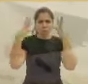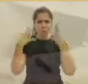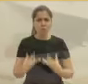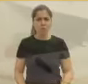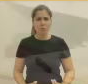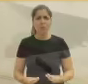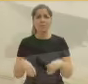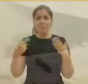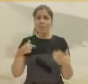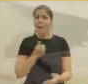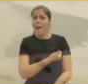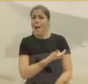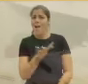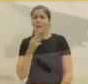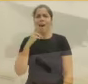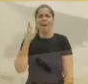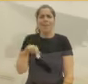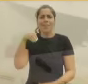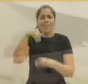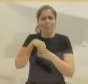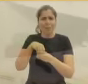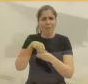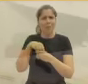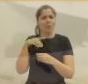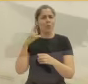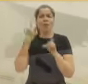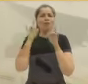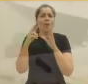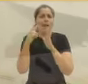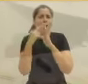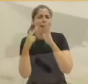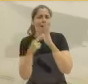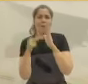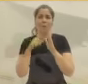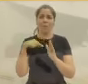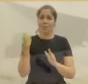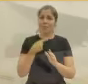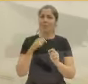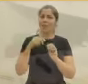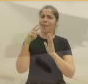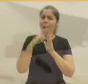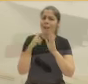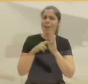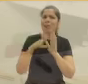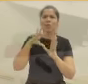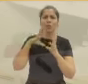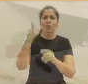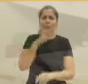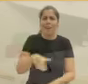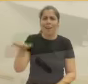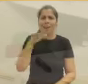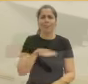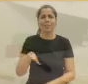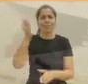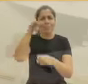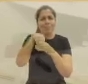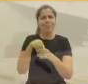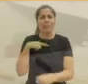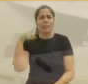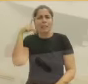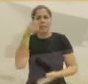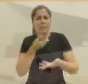razão, uma grande parte, nada é regra geral, tá? Uma grande parte dessas crianças tem uma dificuldade com a integração